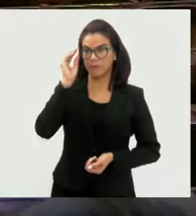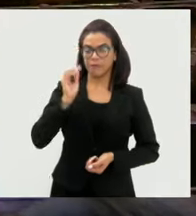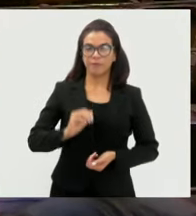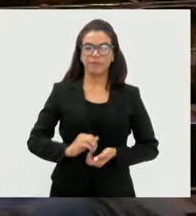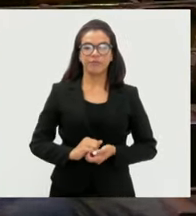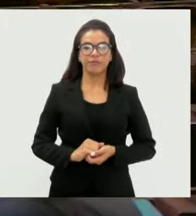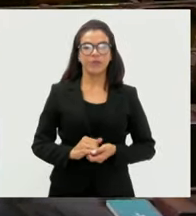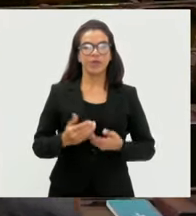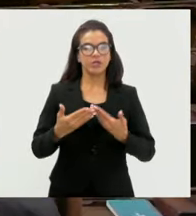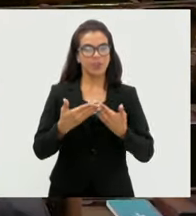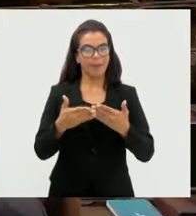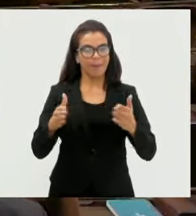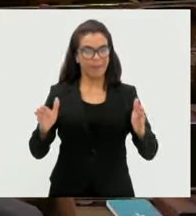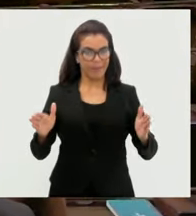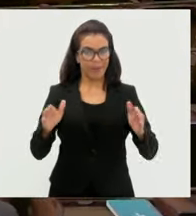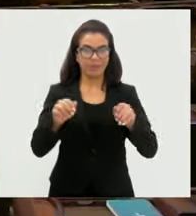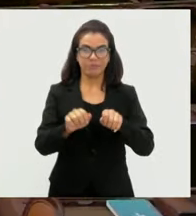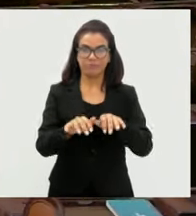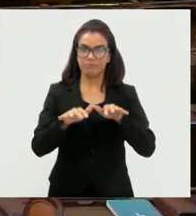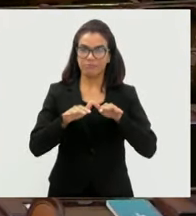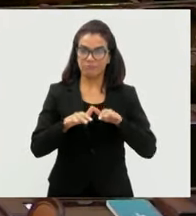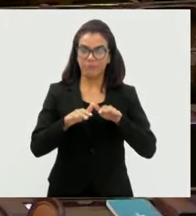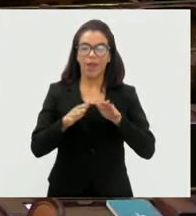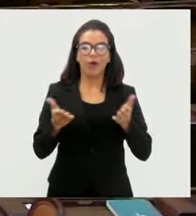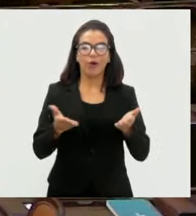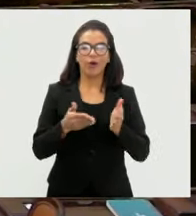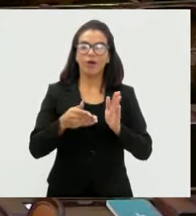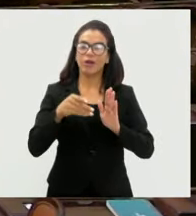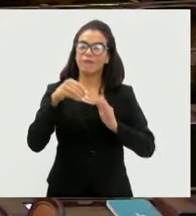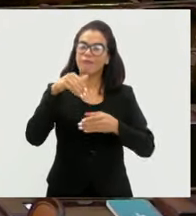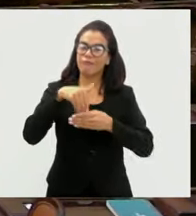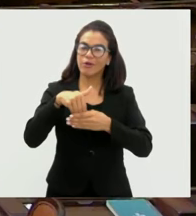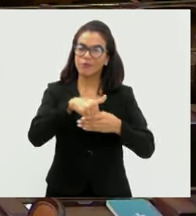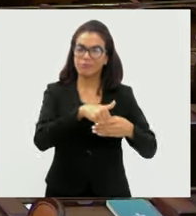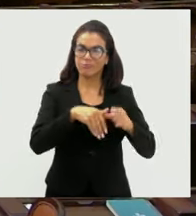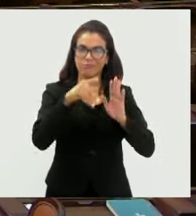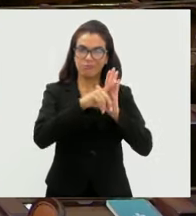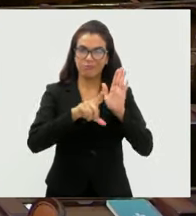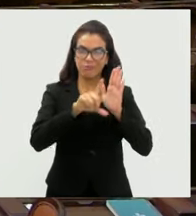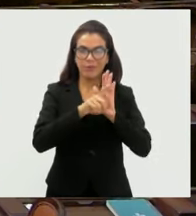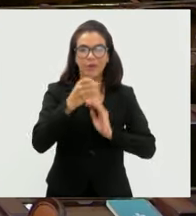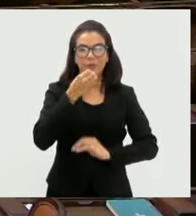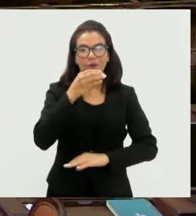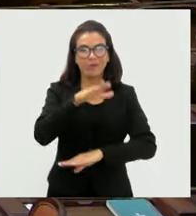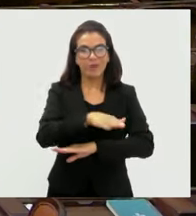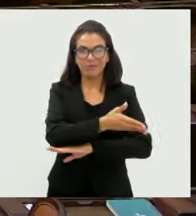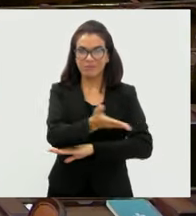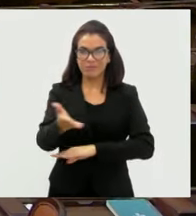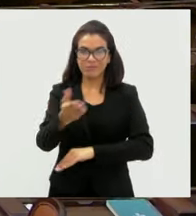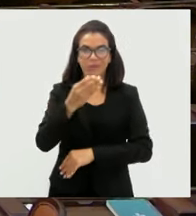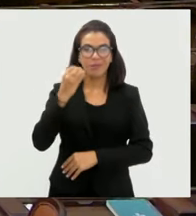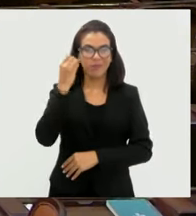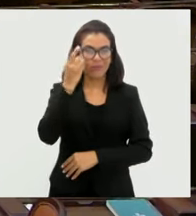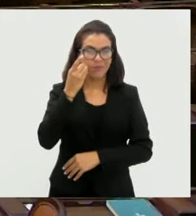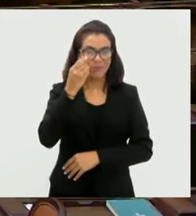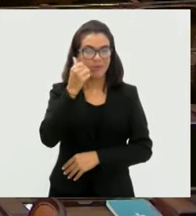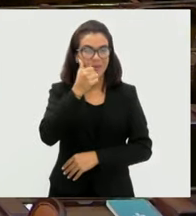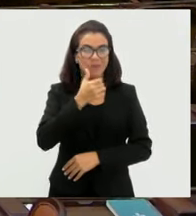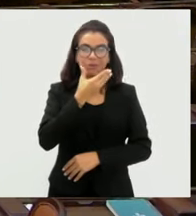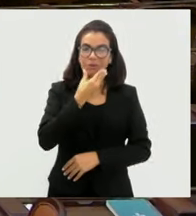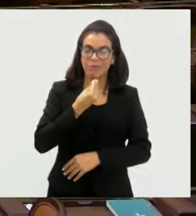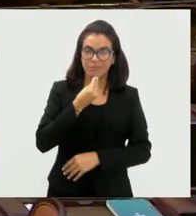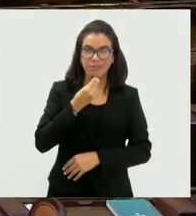Está reaberta a sessão, passa-se a ordem do dia. Boa tarde, senhoras e senhores deputados, deputadas,